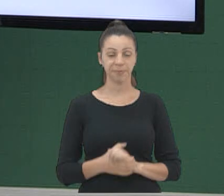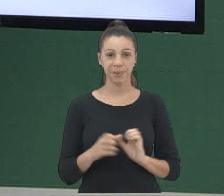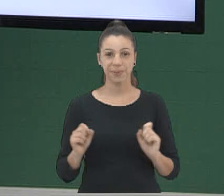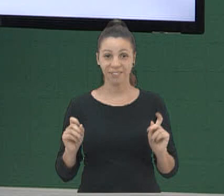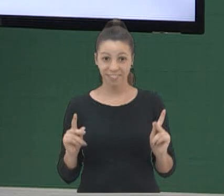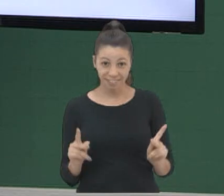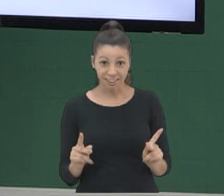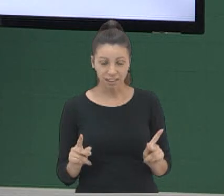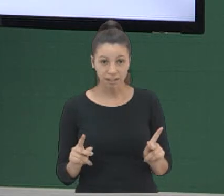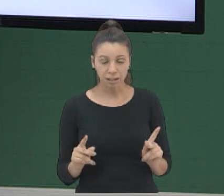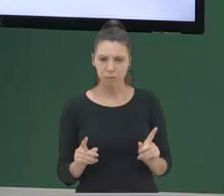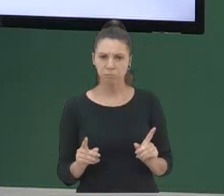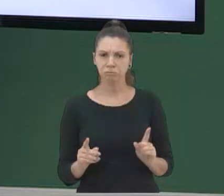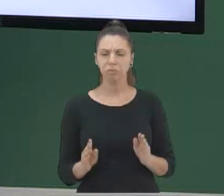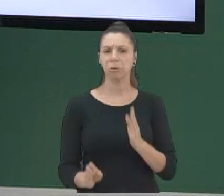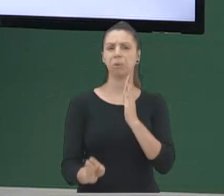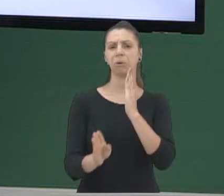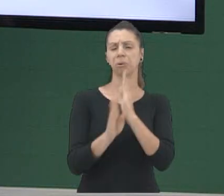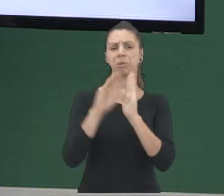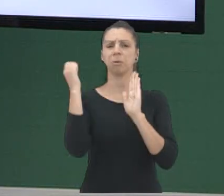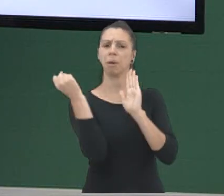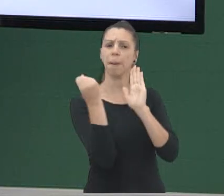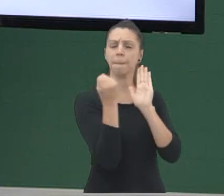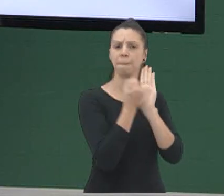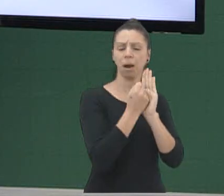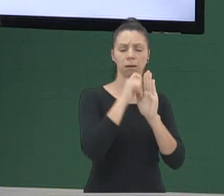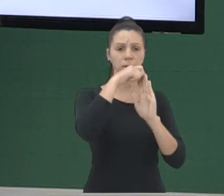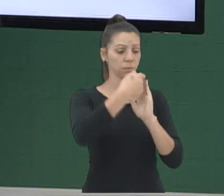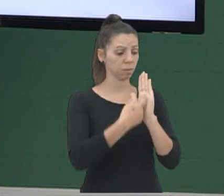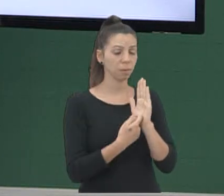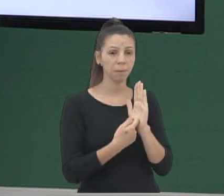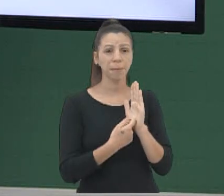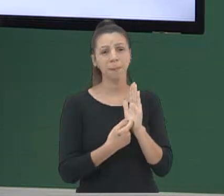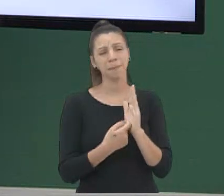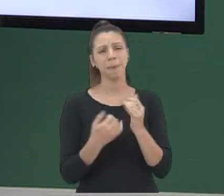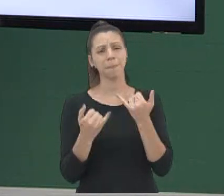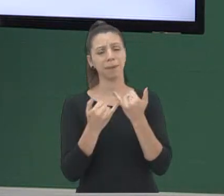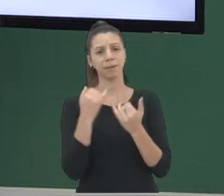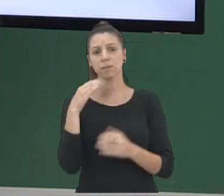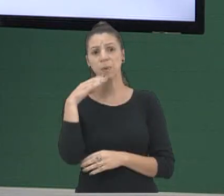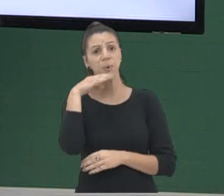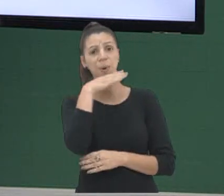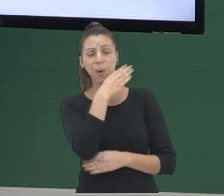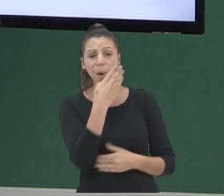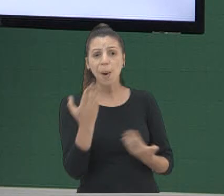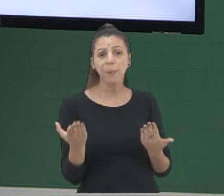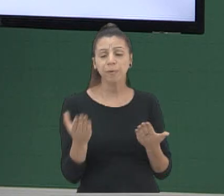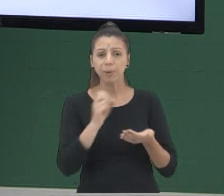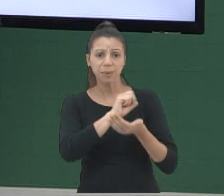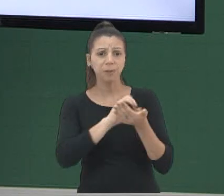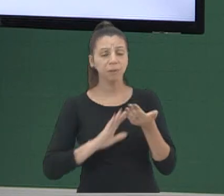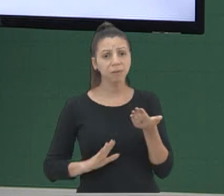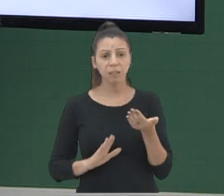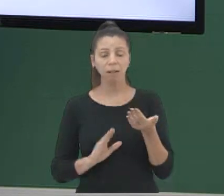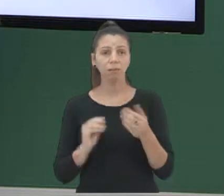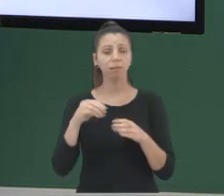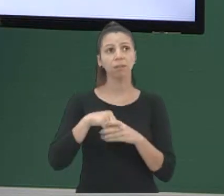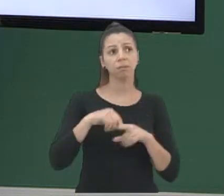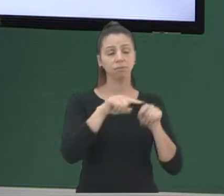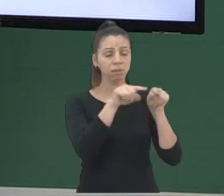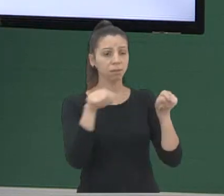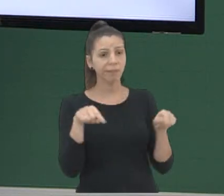Ok? Encontrar as marcas no texto, às vezes parece ser tão óbvio, né? O professor dá essa atividade em sala, você